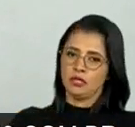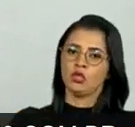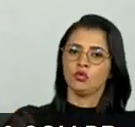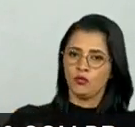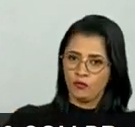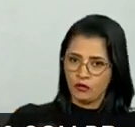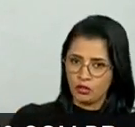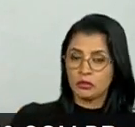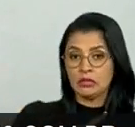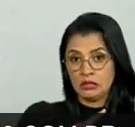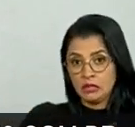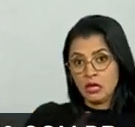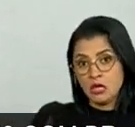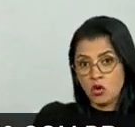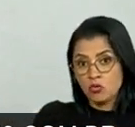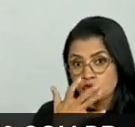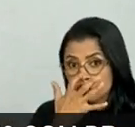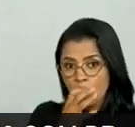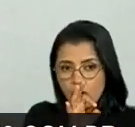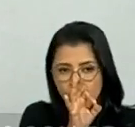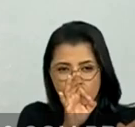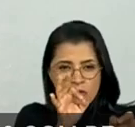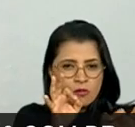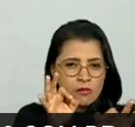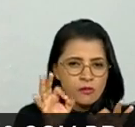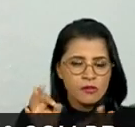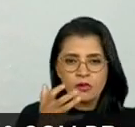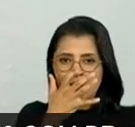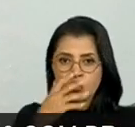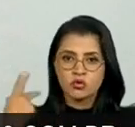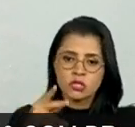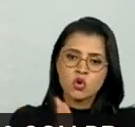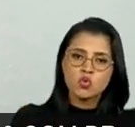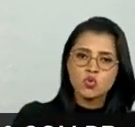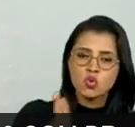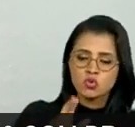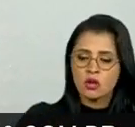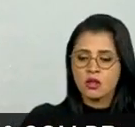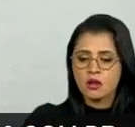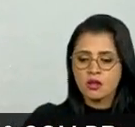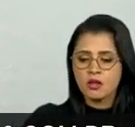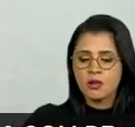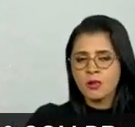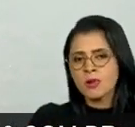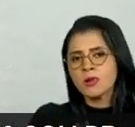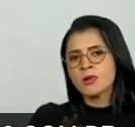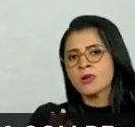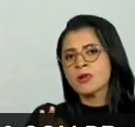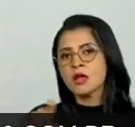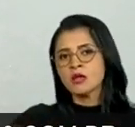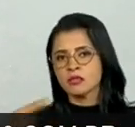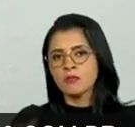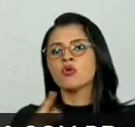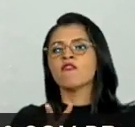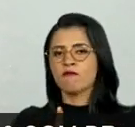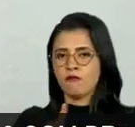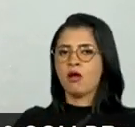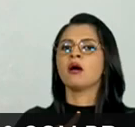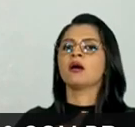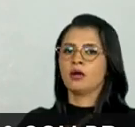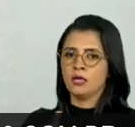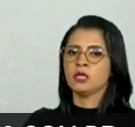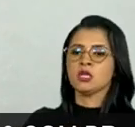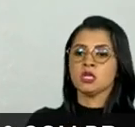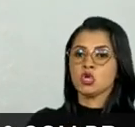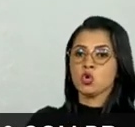Então tem vírus que ele fica só acompanhando o seu uso do aparelho, do equipamento. Mas em seguida vai vir sim algum tipo